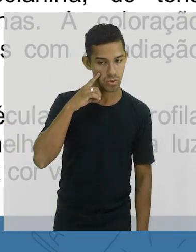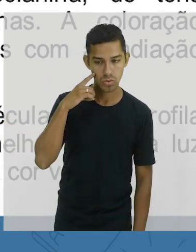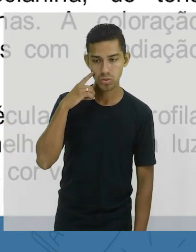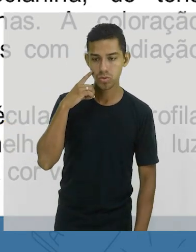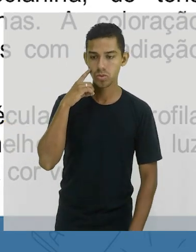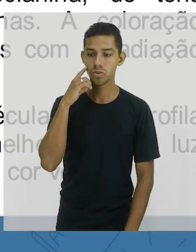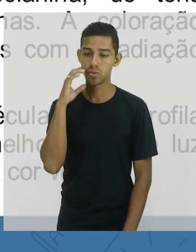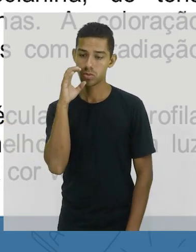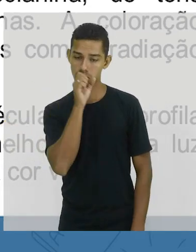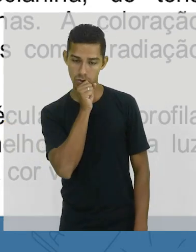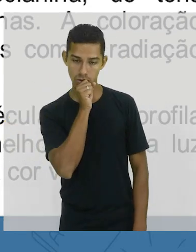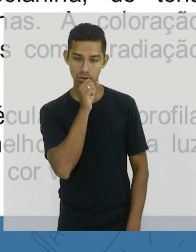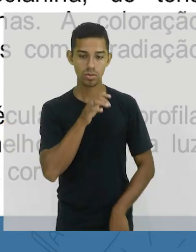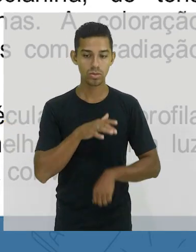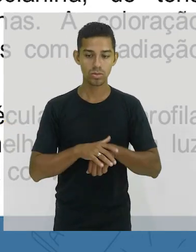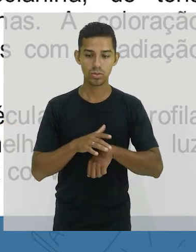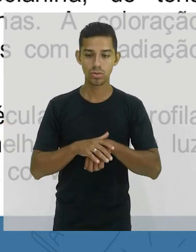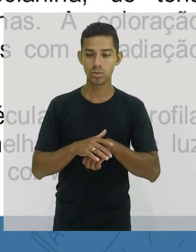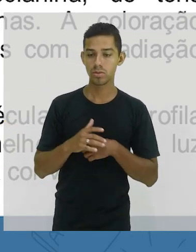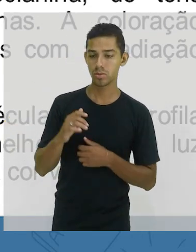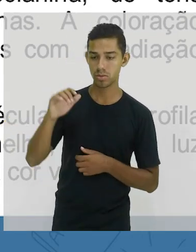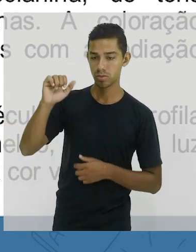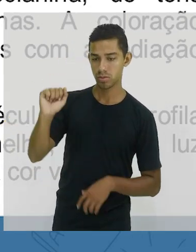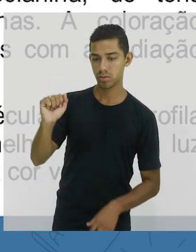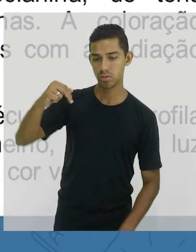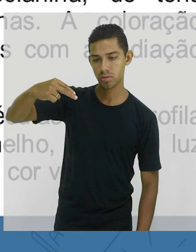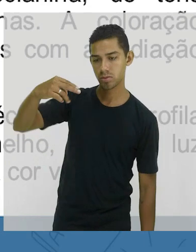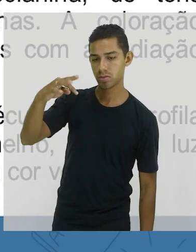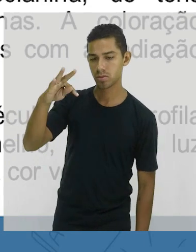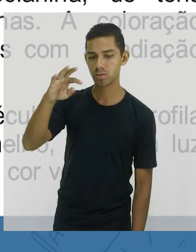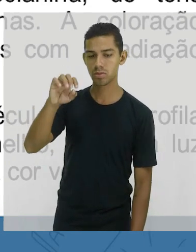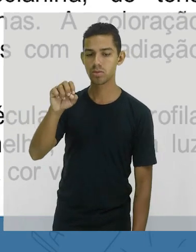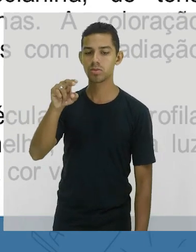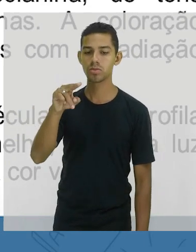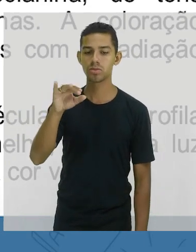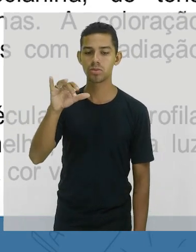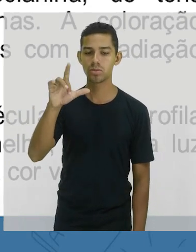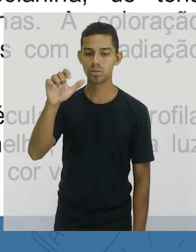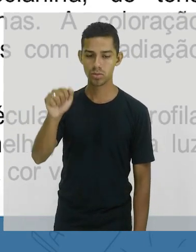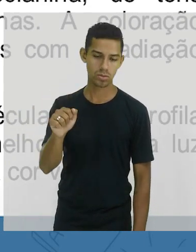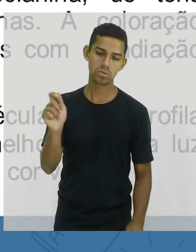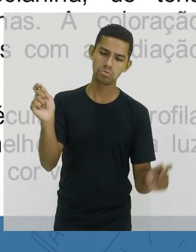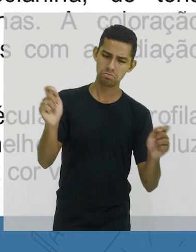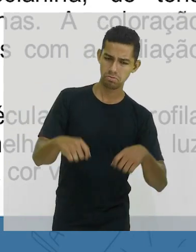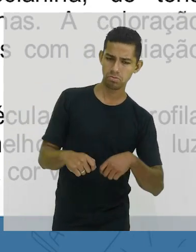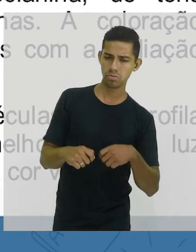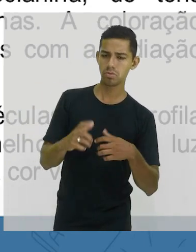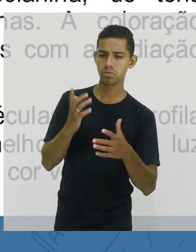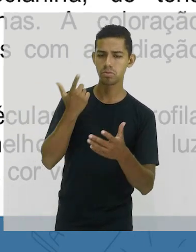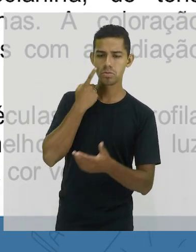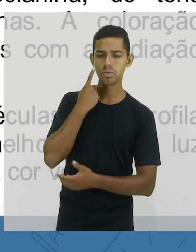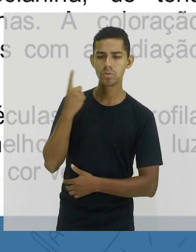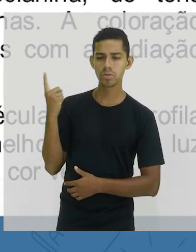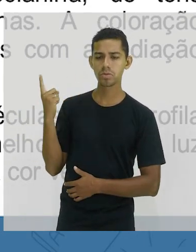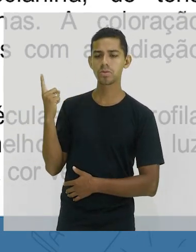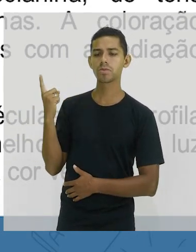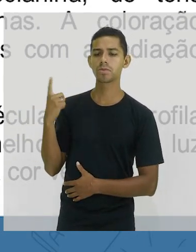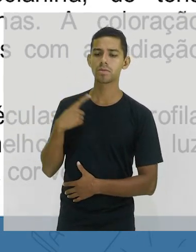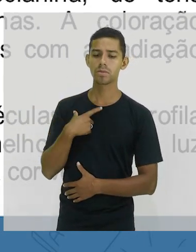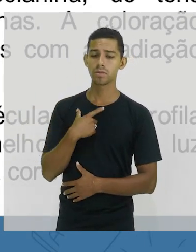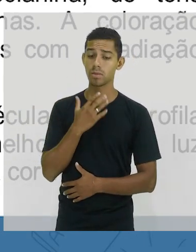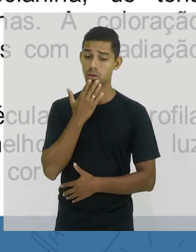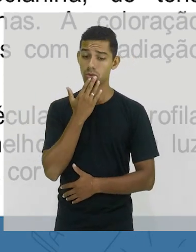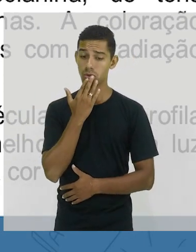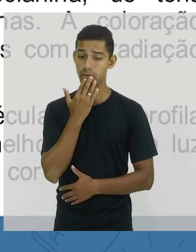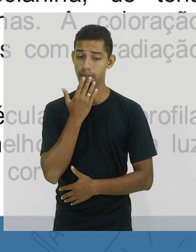e a antocianina, de tons avermelhados, passem a dominar a tonalidade das folhas.